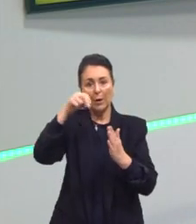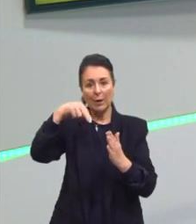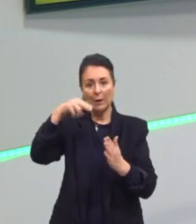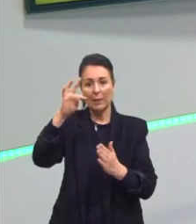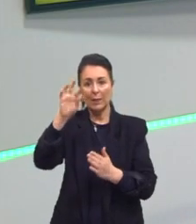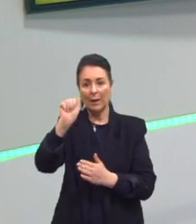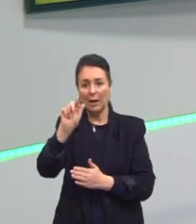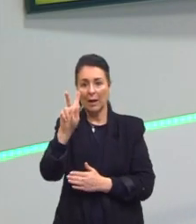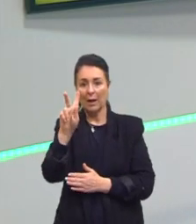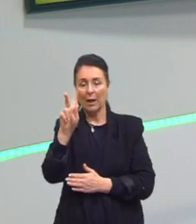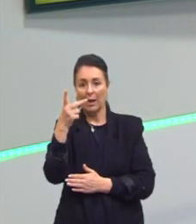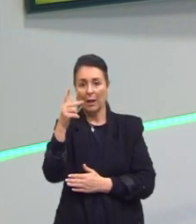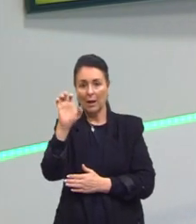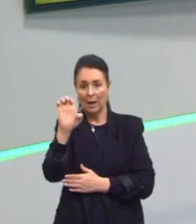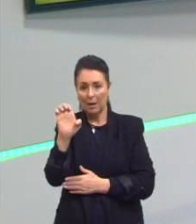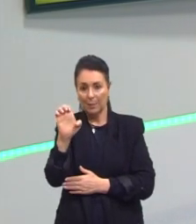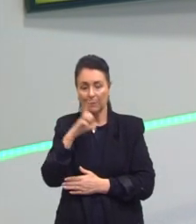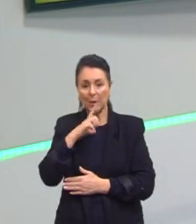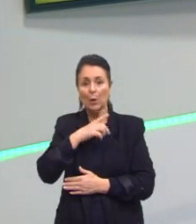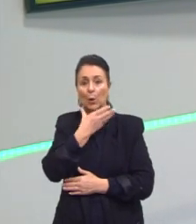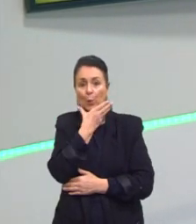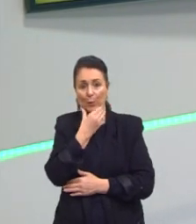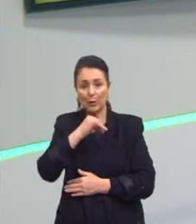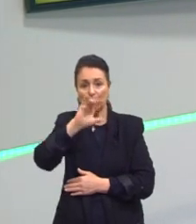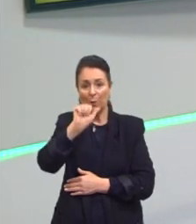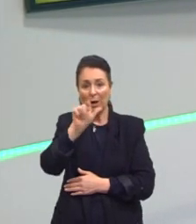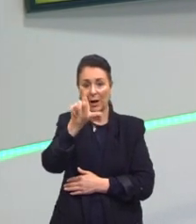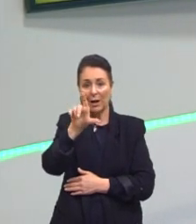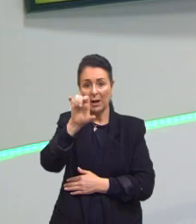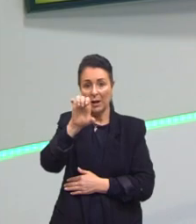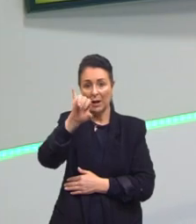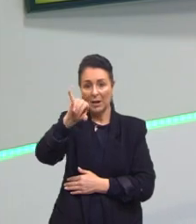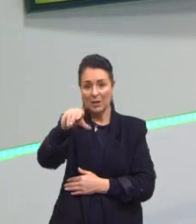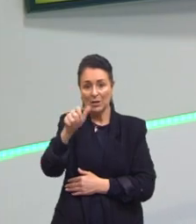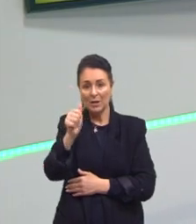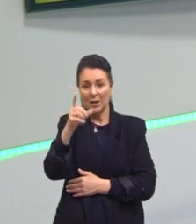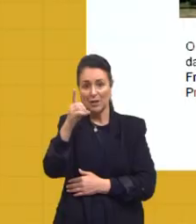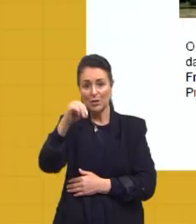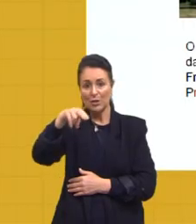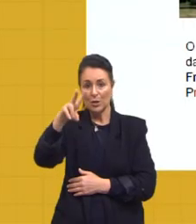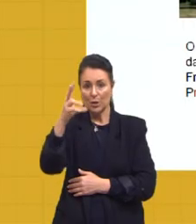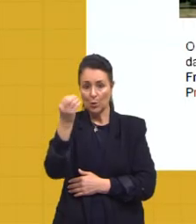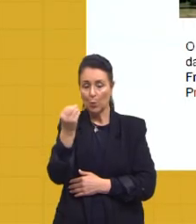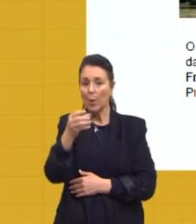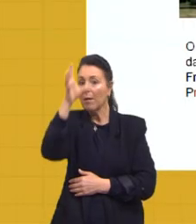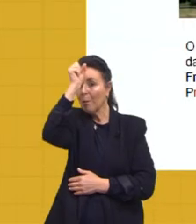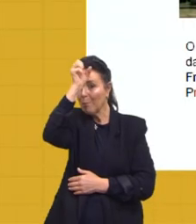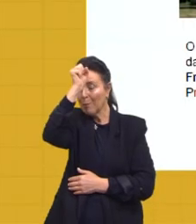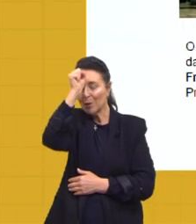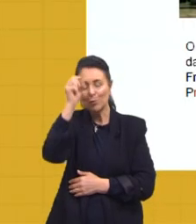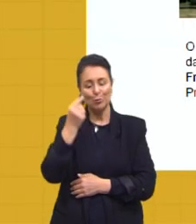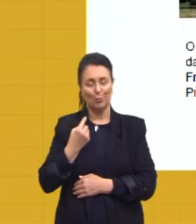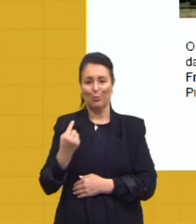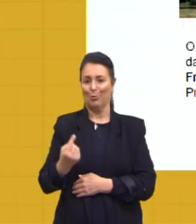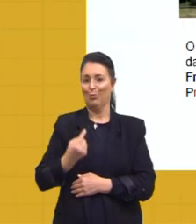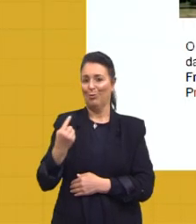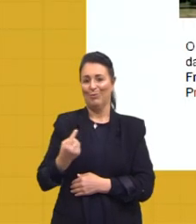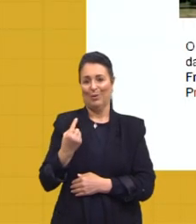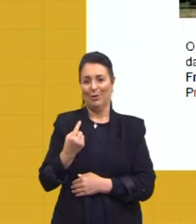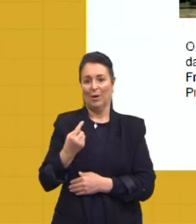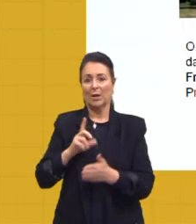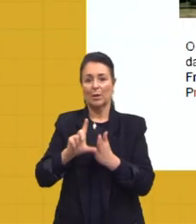e o Aleijadinho ele tem uma característica muito interessante porque ele é autodidata E aí com a chegada